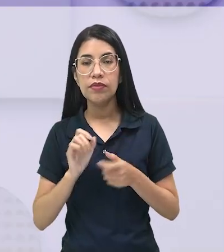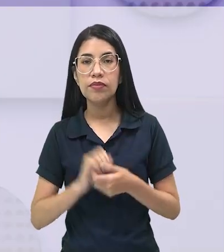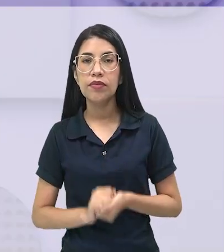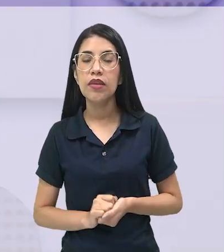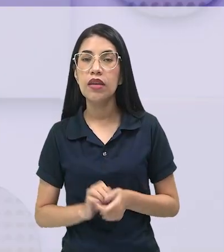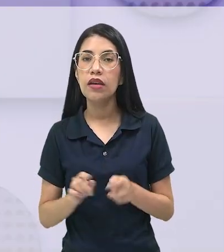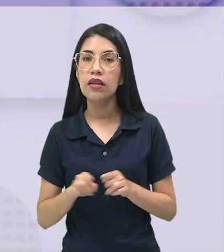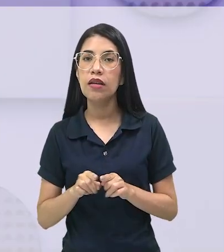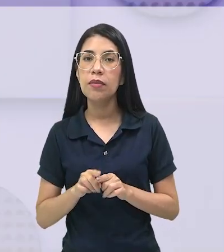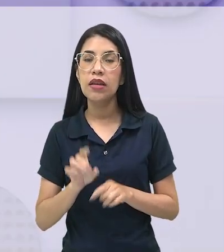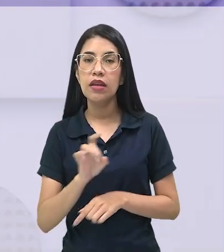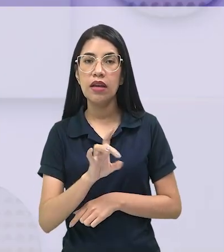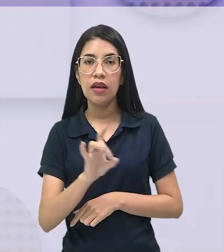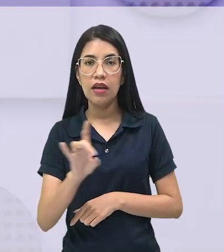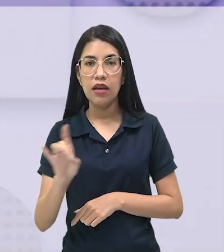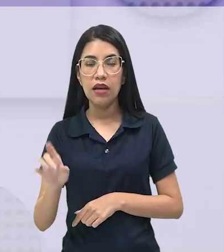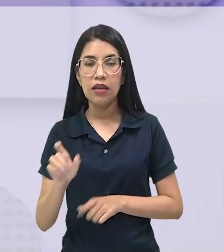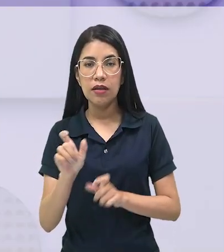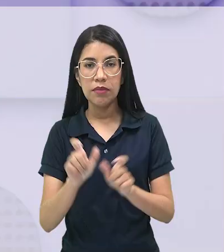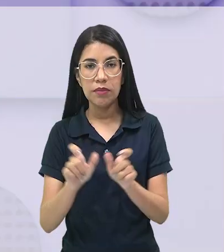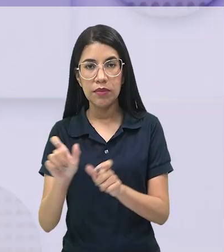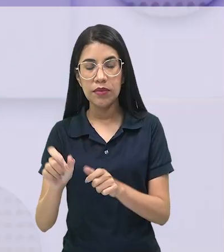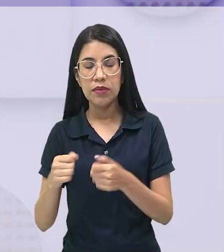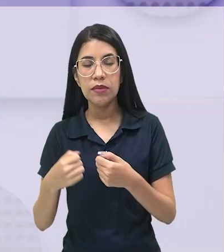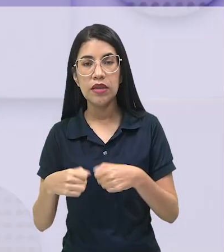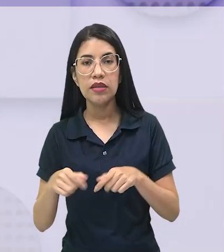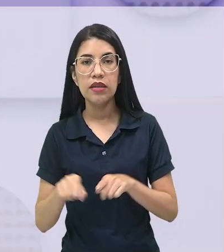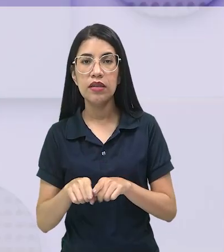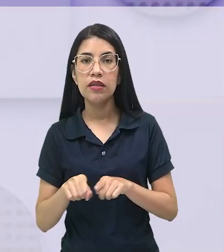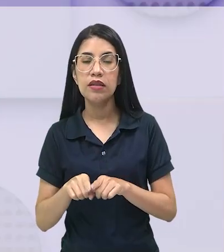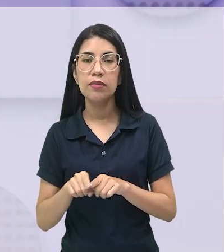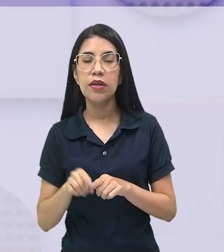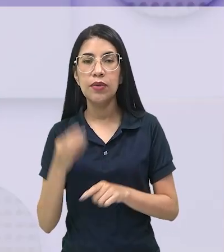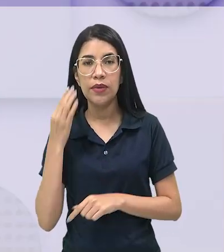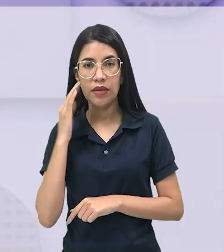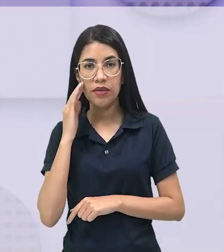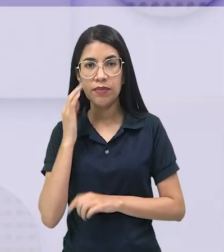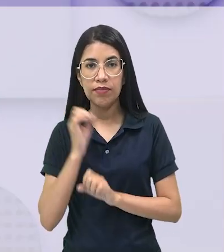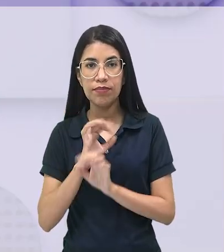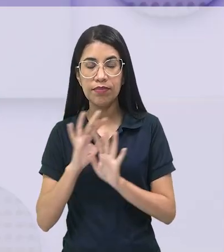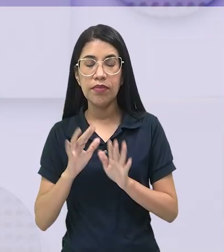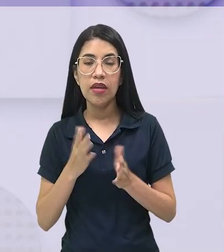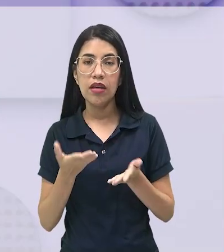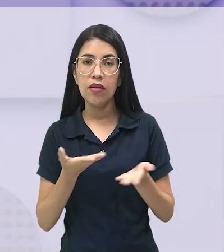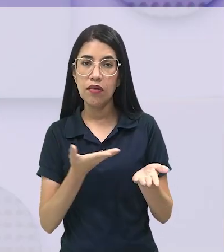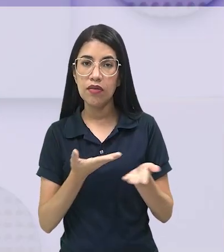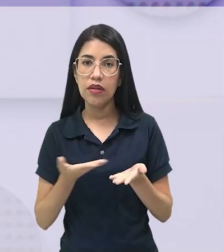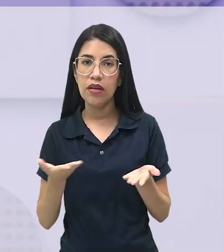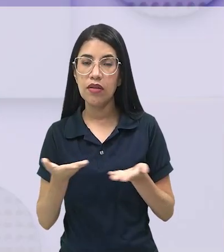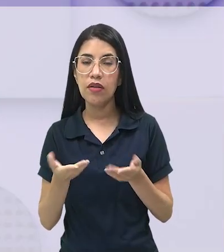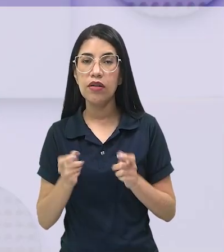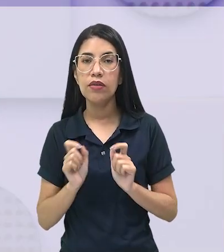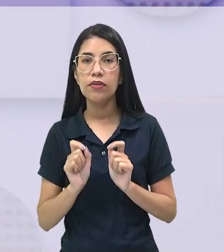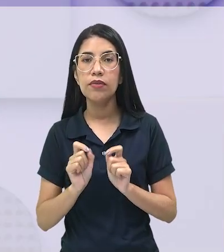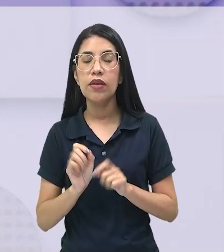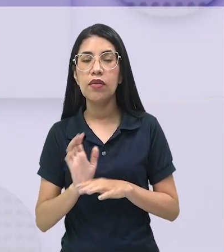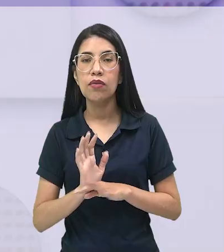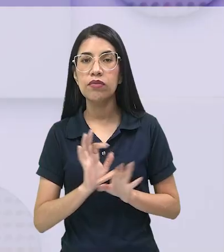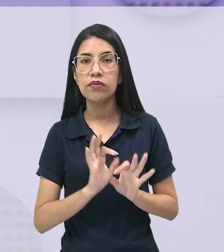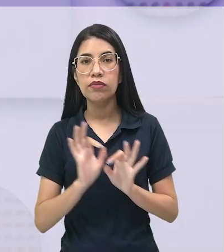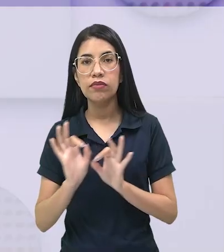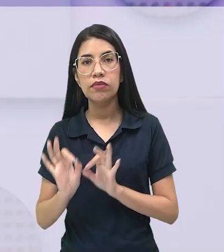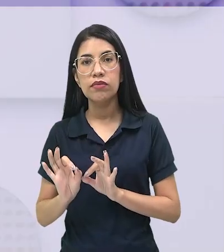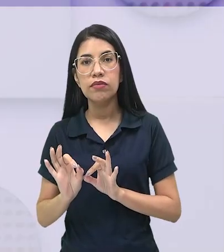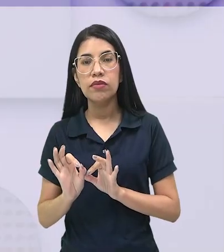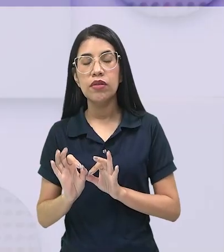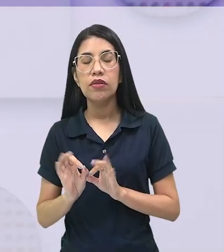que também requer de cada um de nós essa abertura. E aqui eu te convido para juntos e juntas vermos a animação do